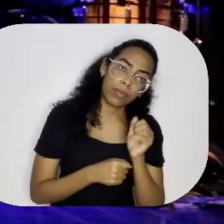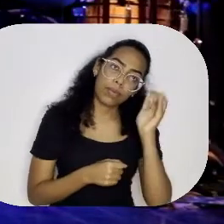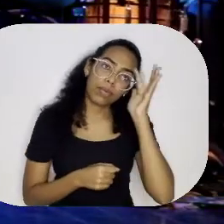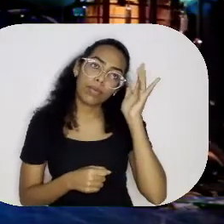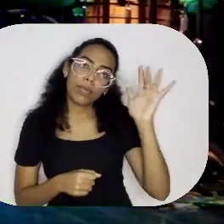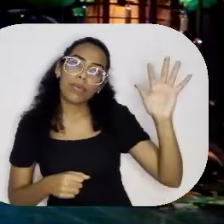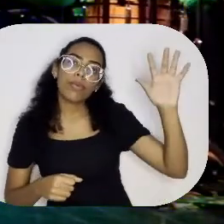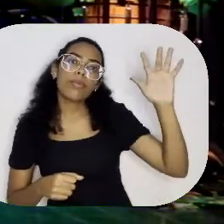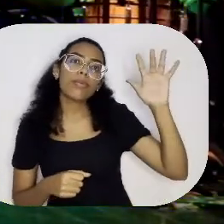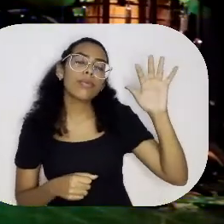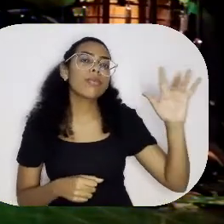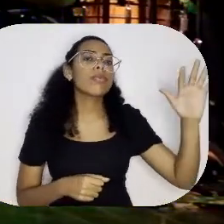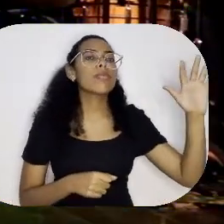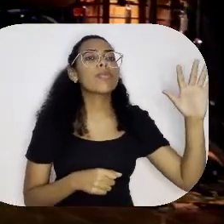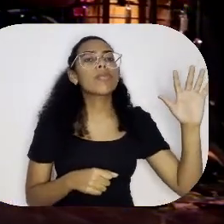sonho e